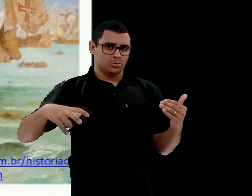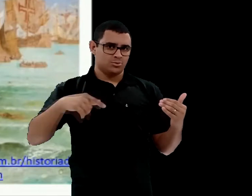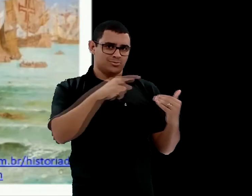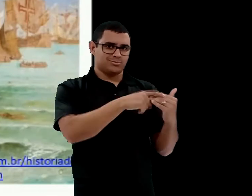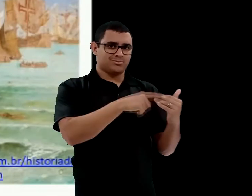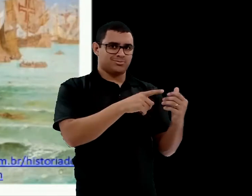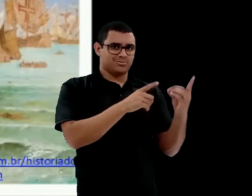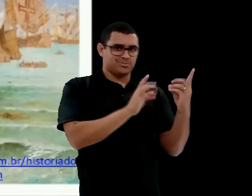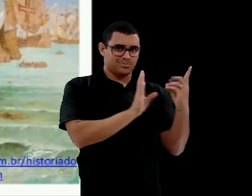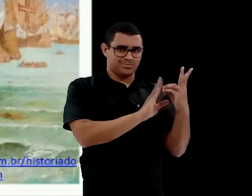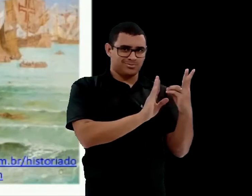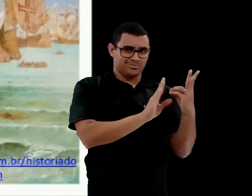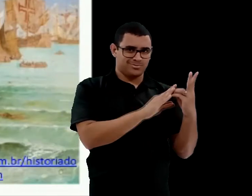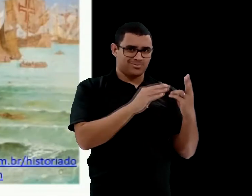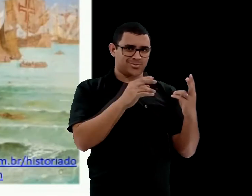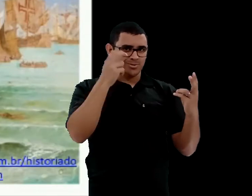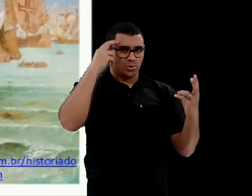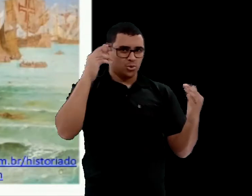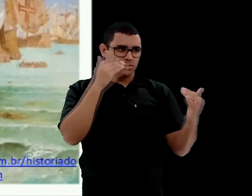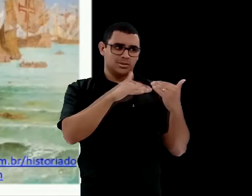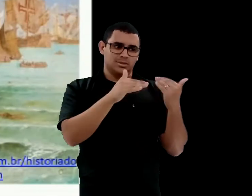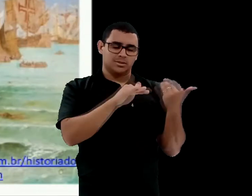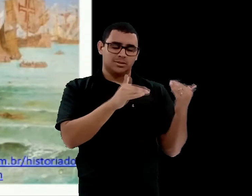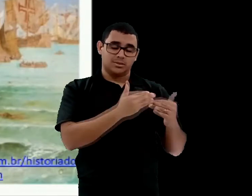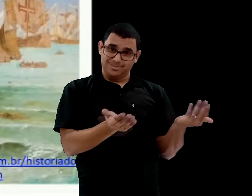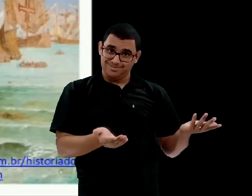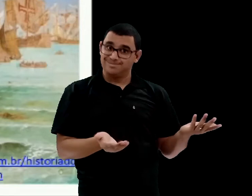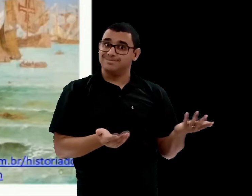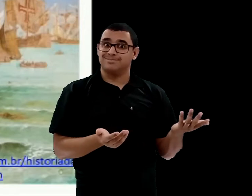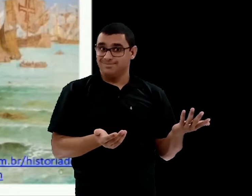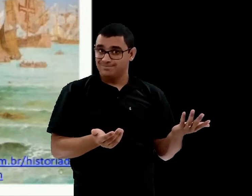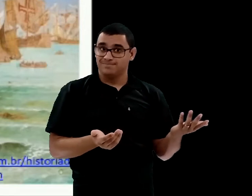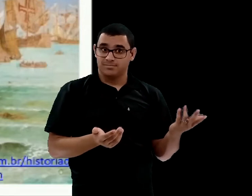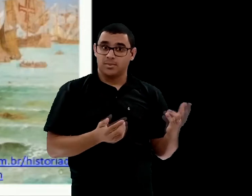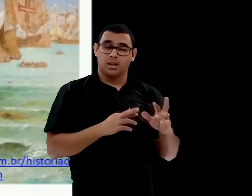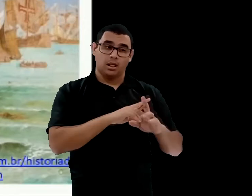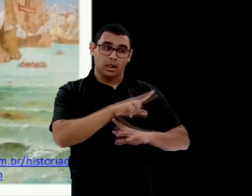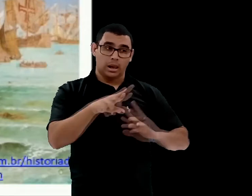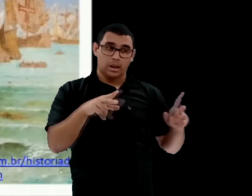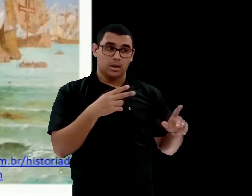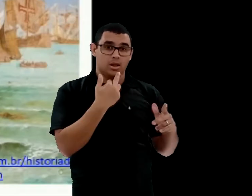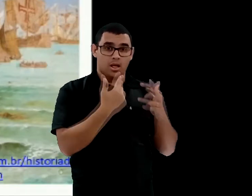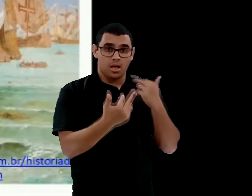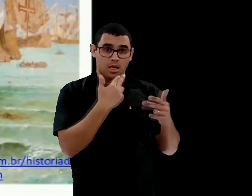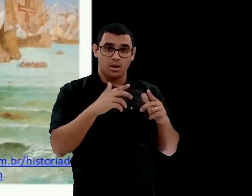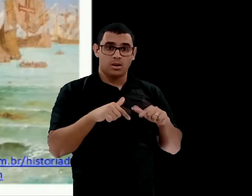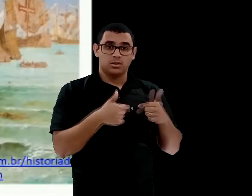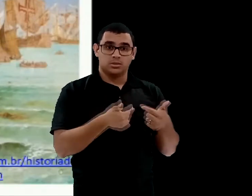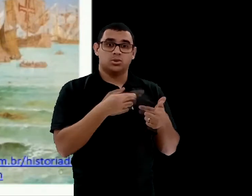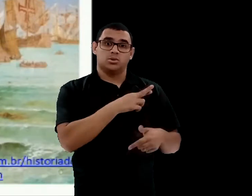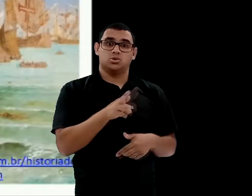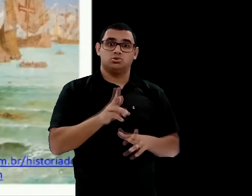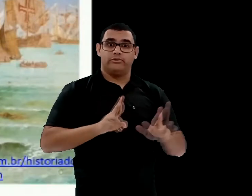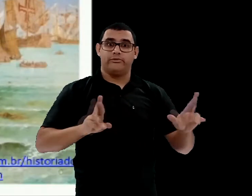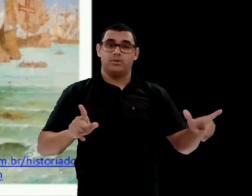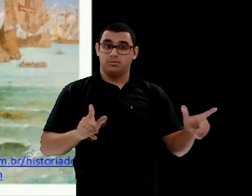europeus encontraram aqui, hoje não vamos dizer, né, encontraram humanos com culturas diferentes, com diversidade de línguas, né,